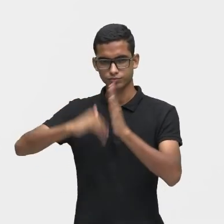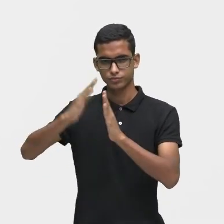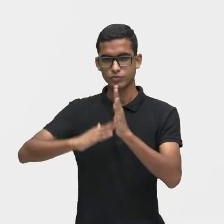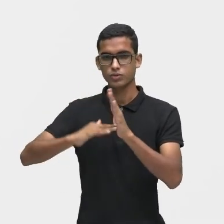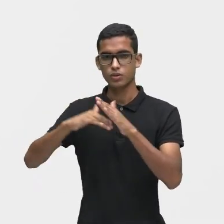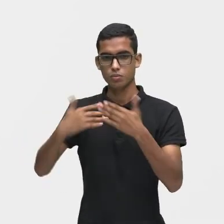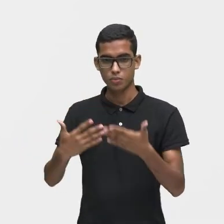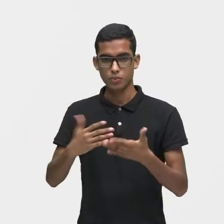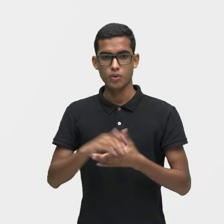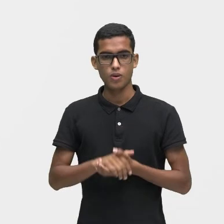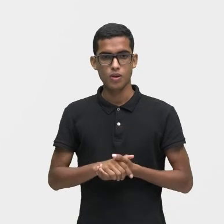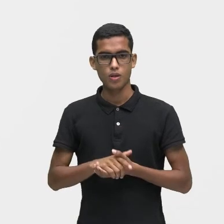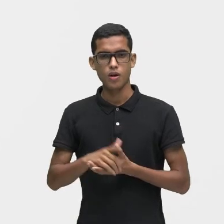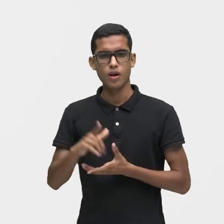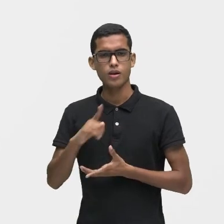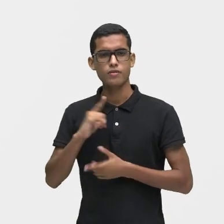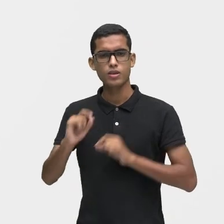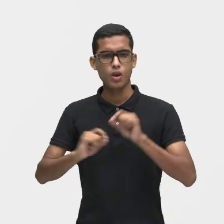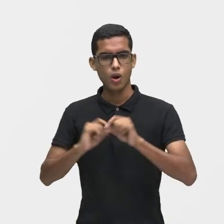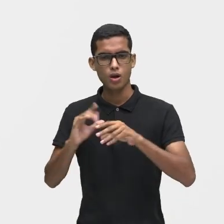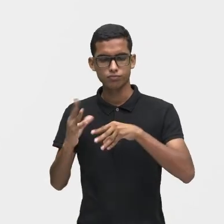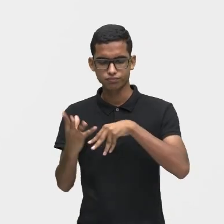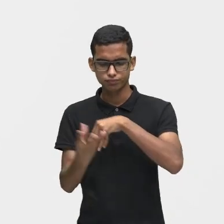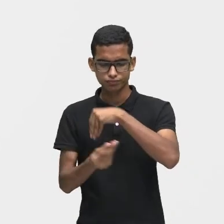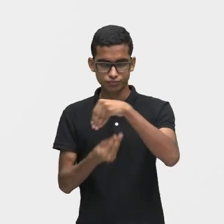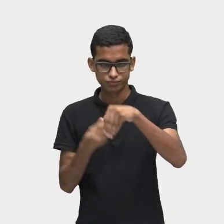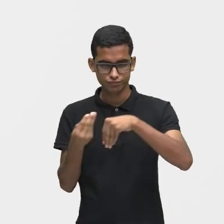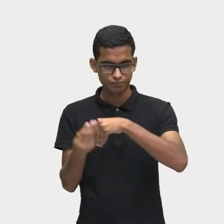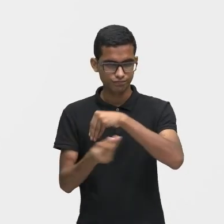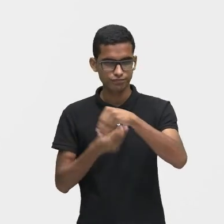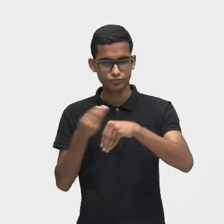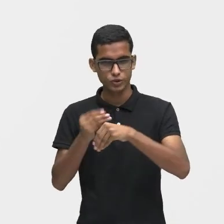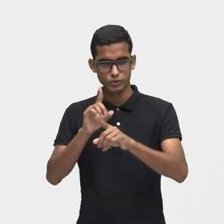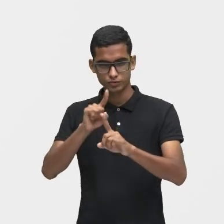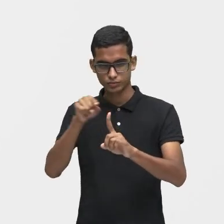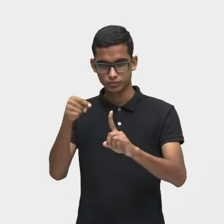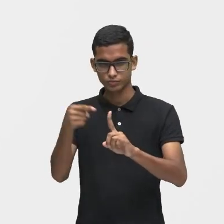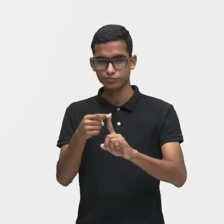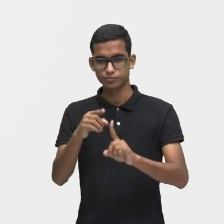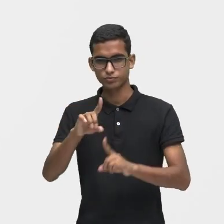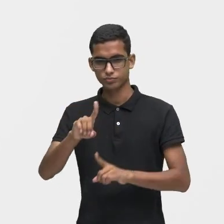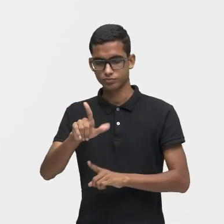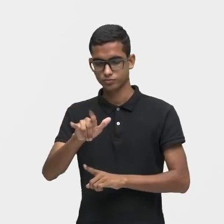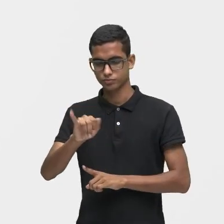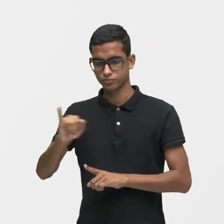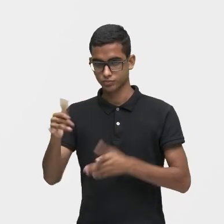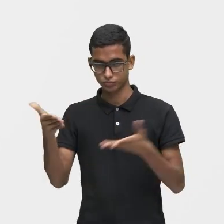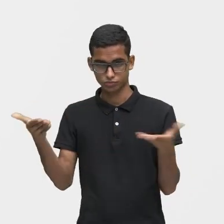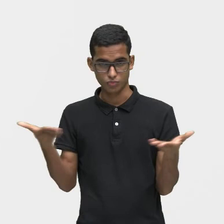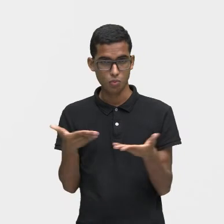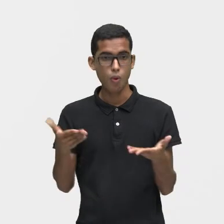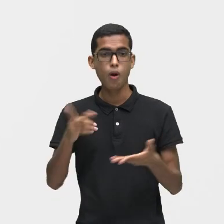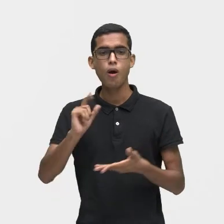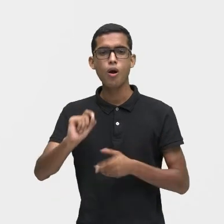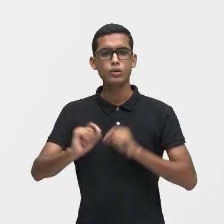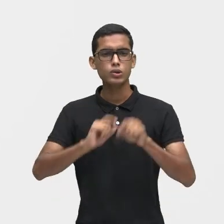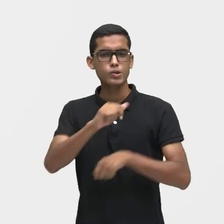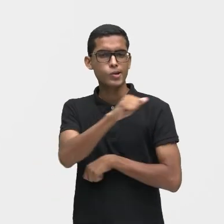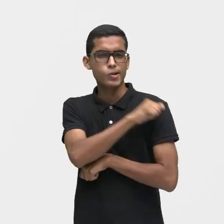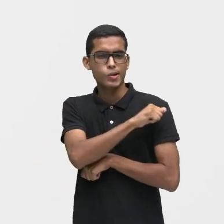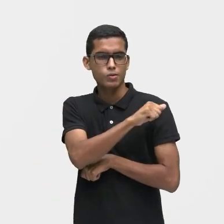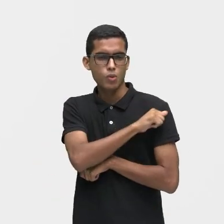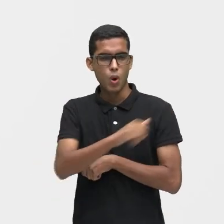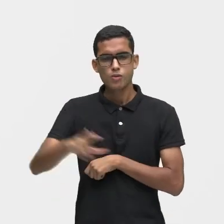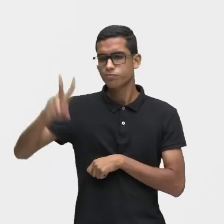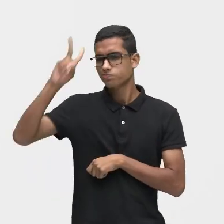vai dar cor à mistura. Então, o objetivo dessa dinâmica local interativa é fazer com que o